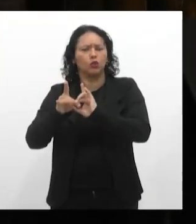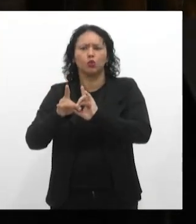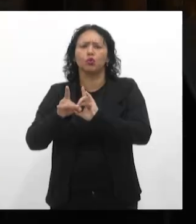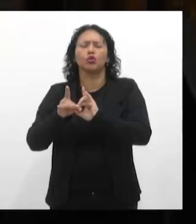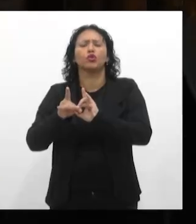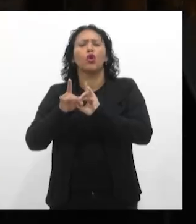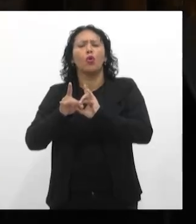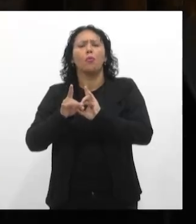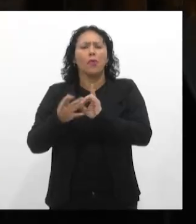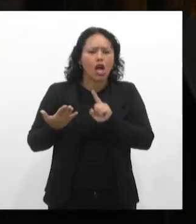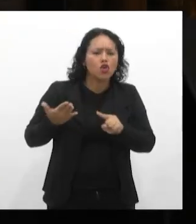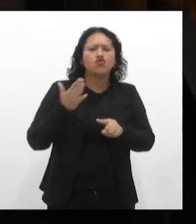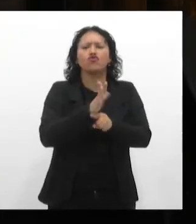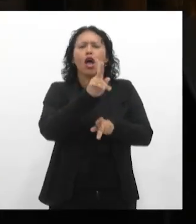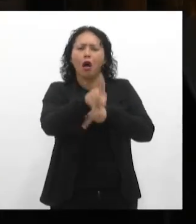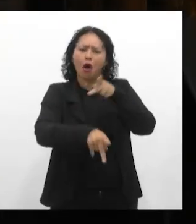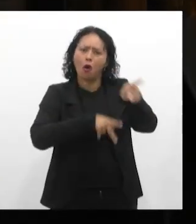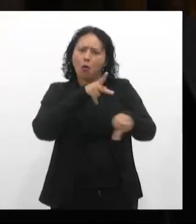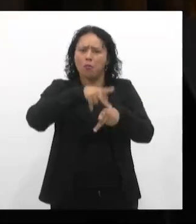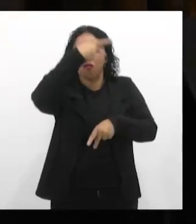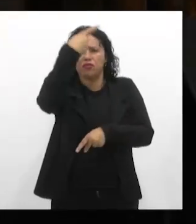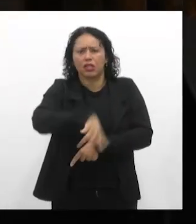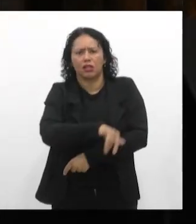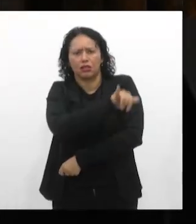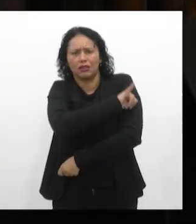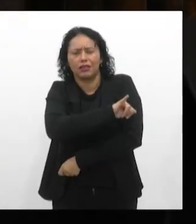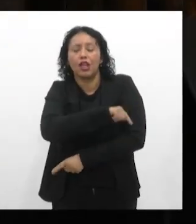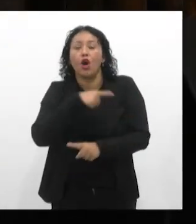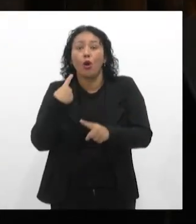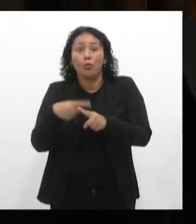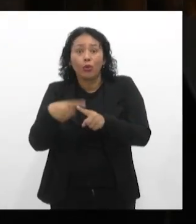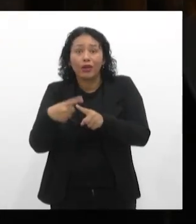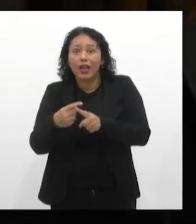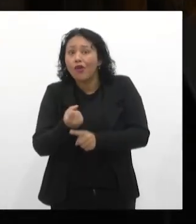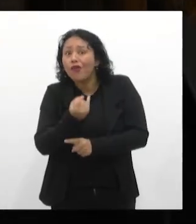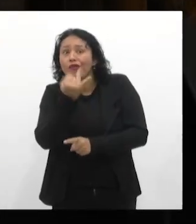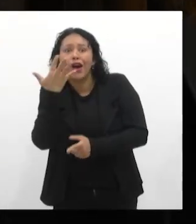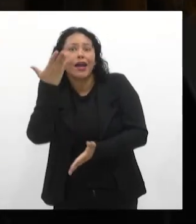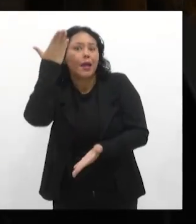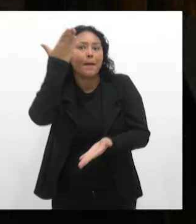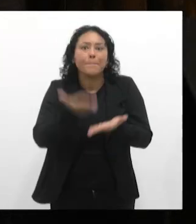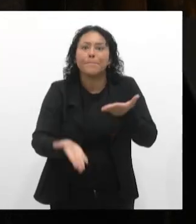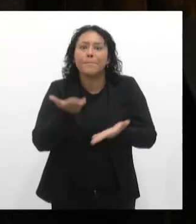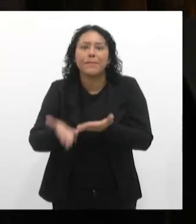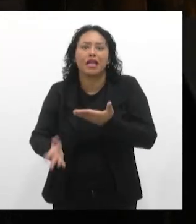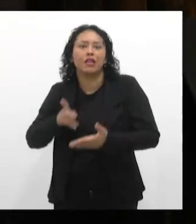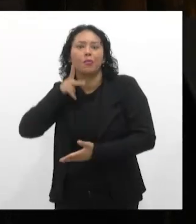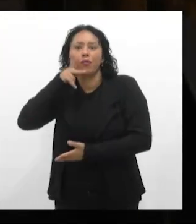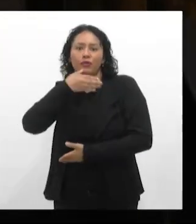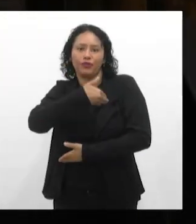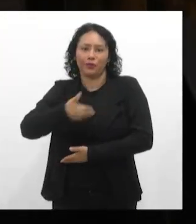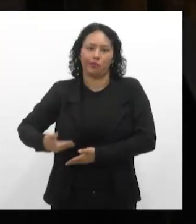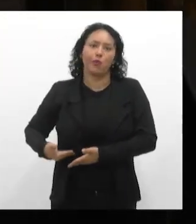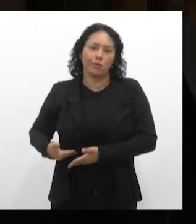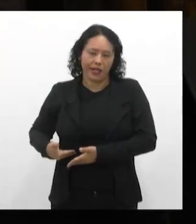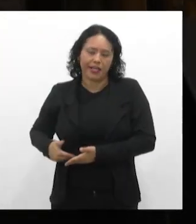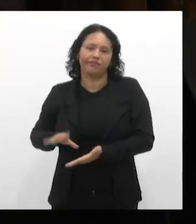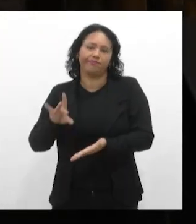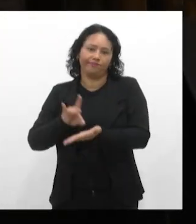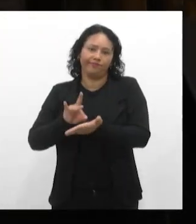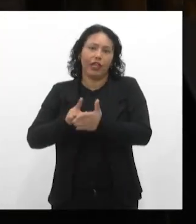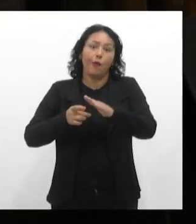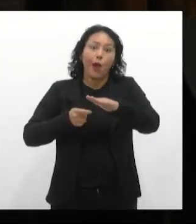população fluminense, porque a perda de política pública, a perda dos